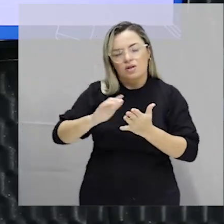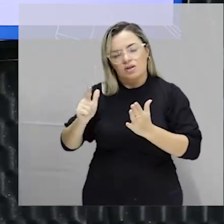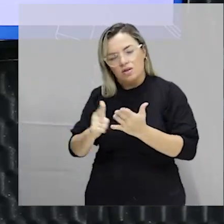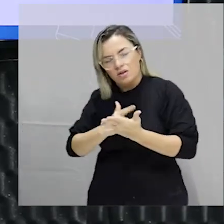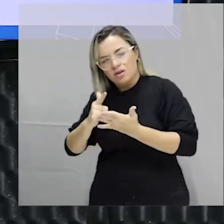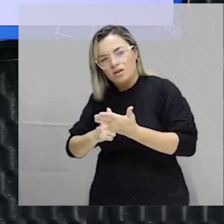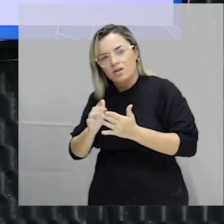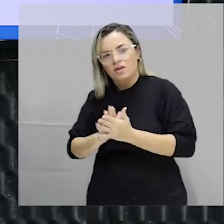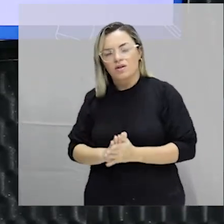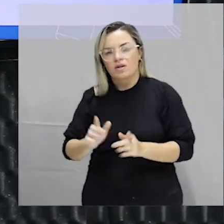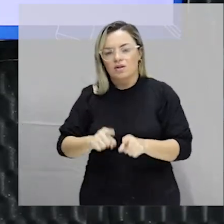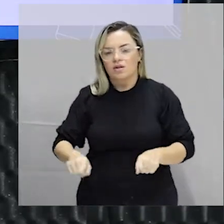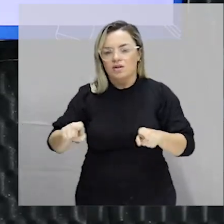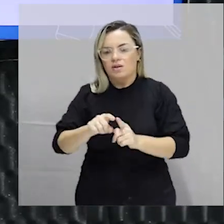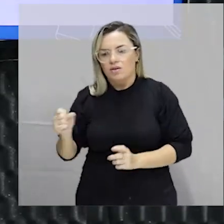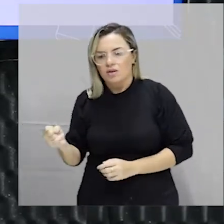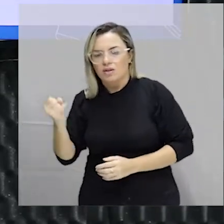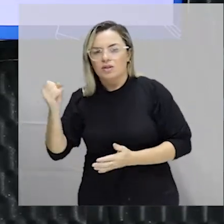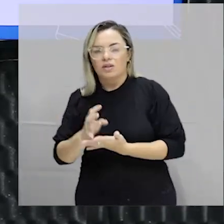relevância da teoria do autor.